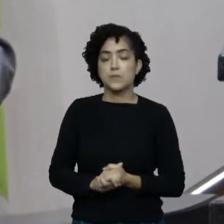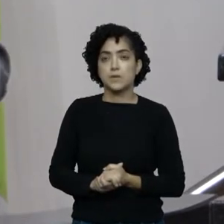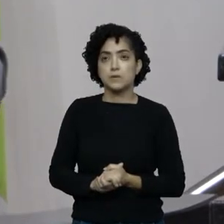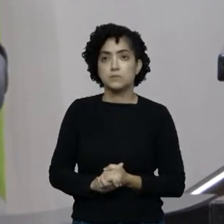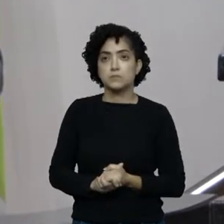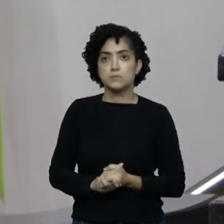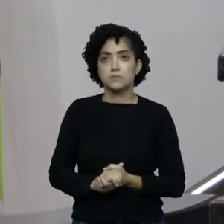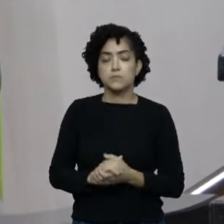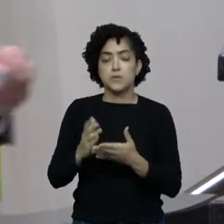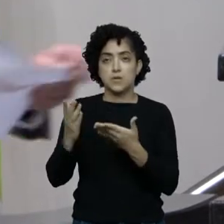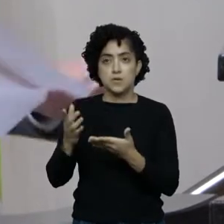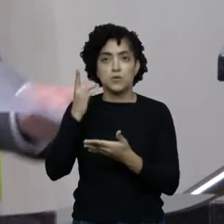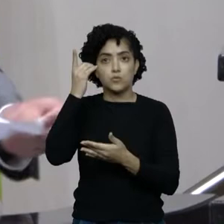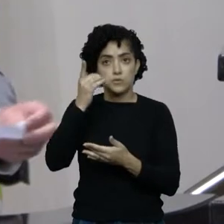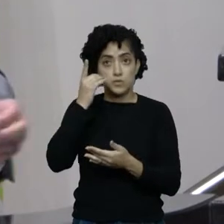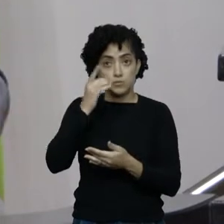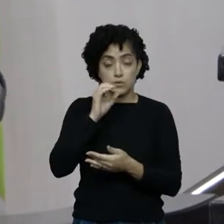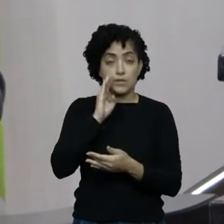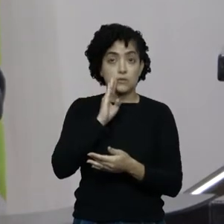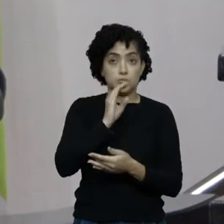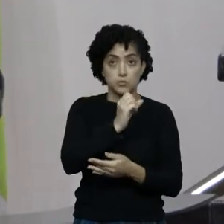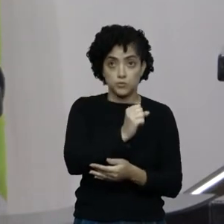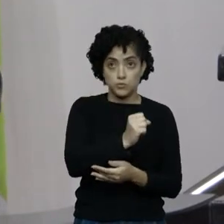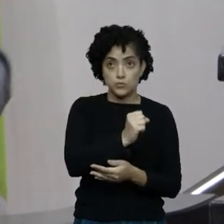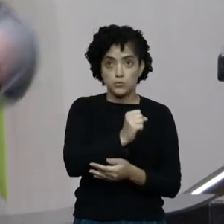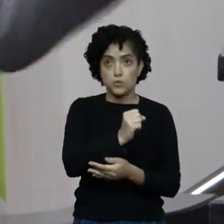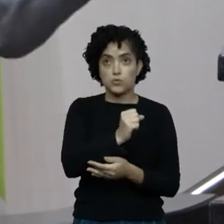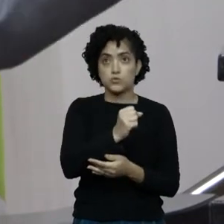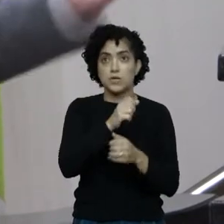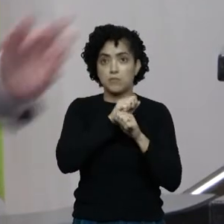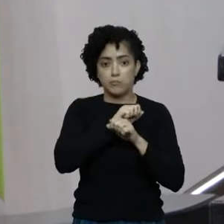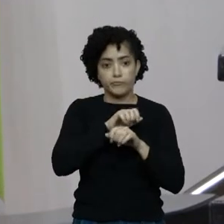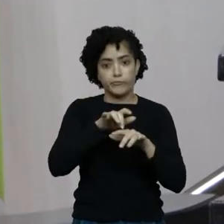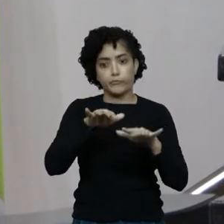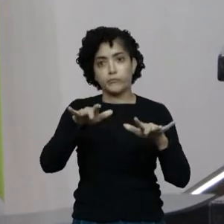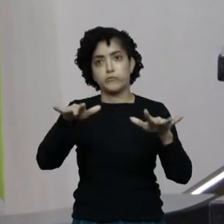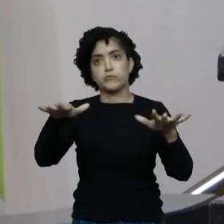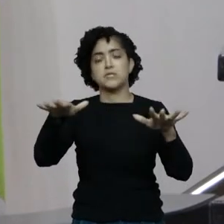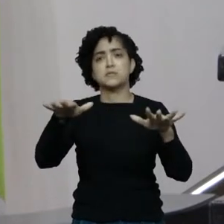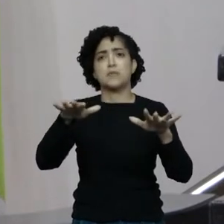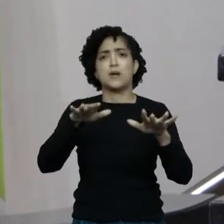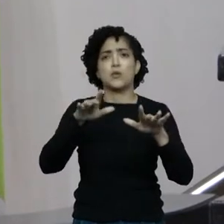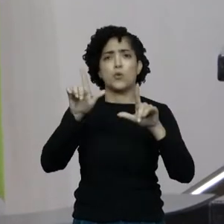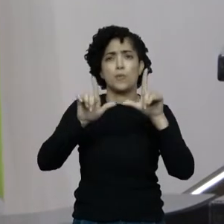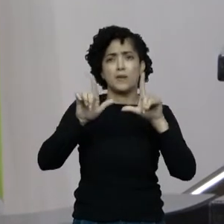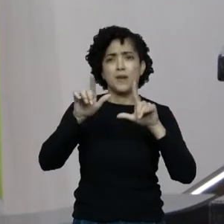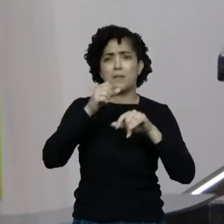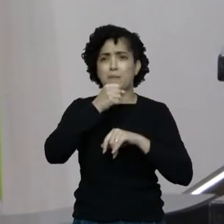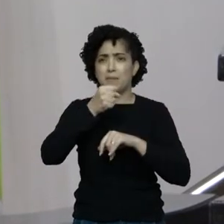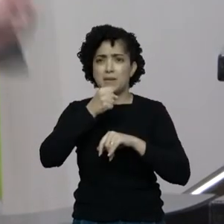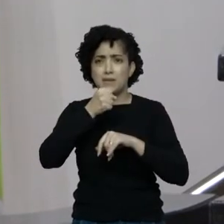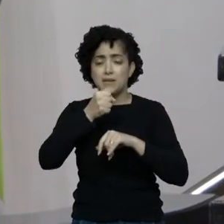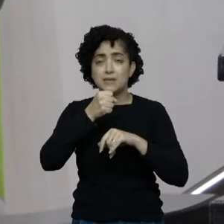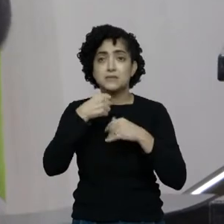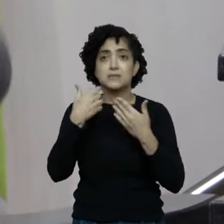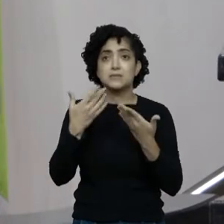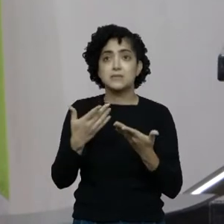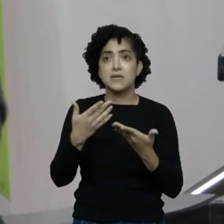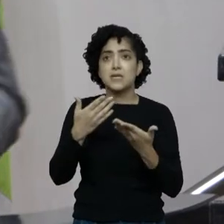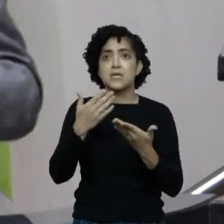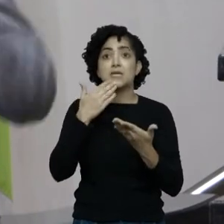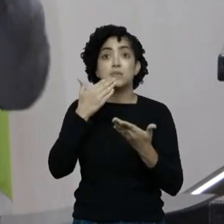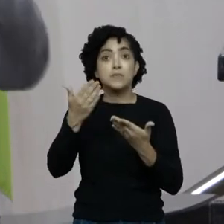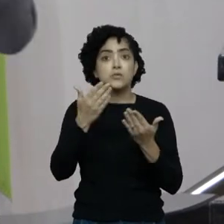e o deputado do Bruno Souza de espanhol para limpeza Santa Catarina o que pediu